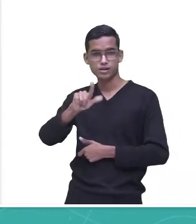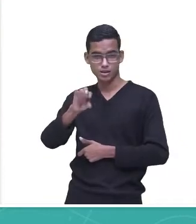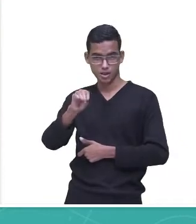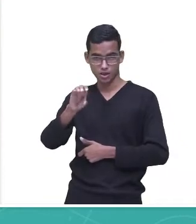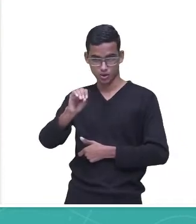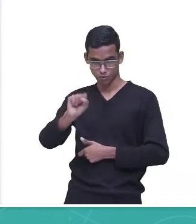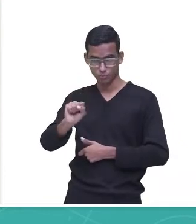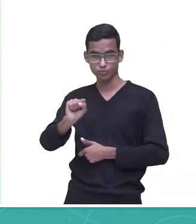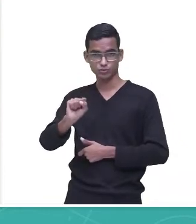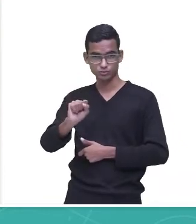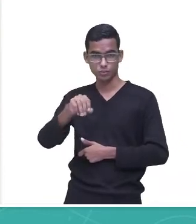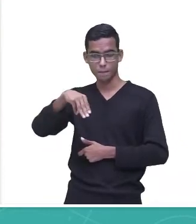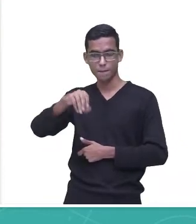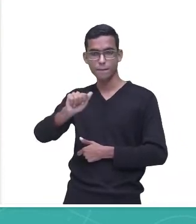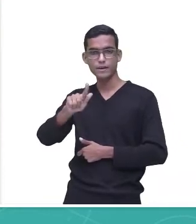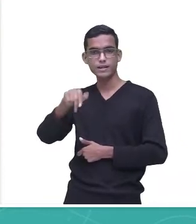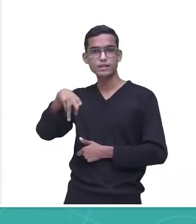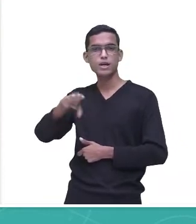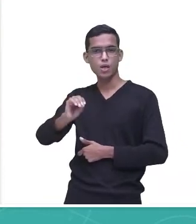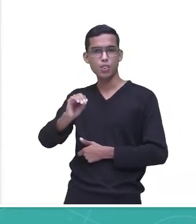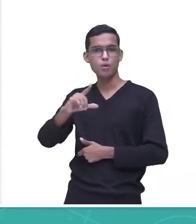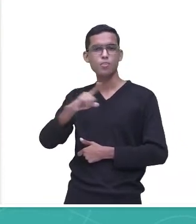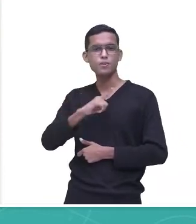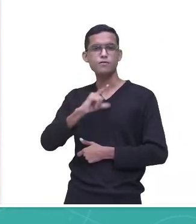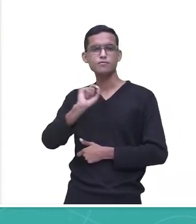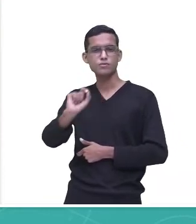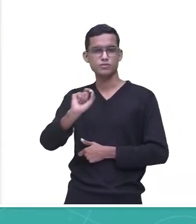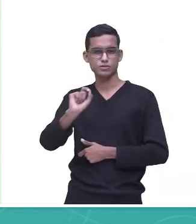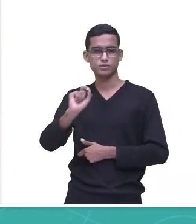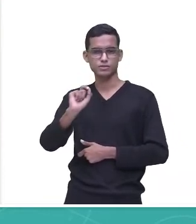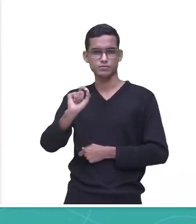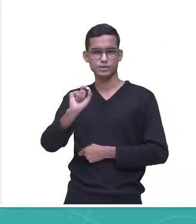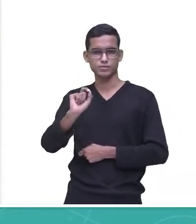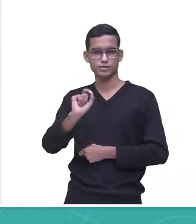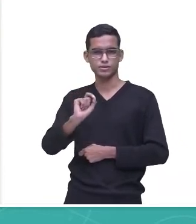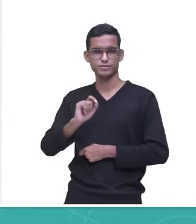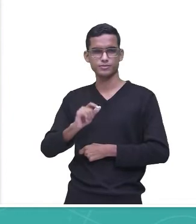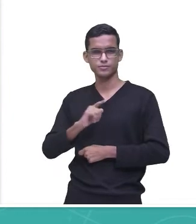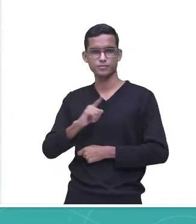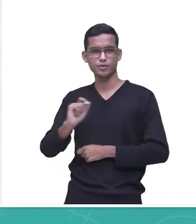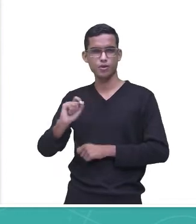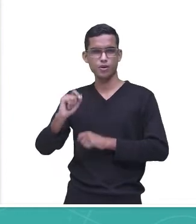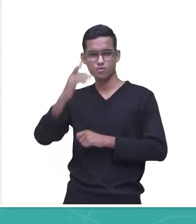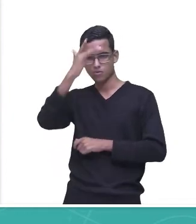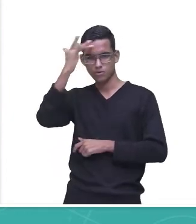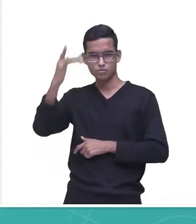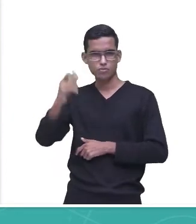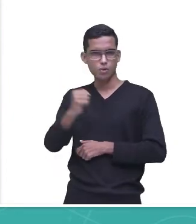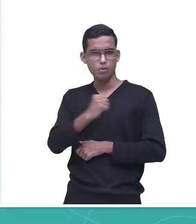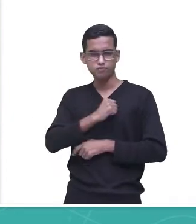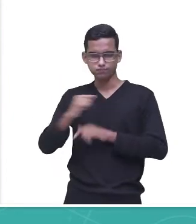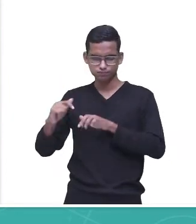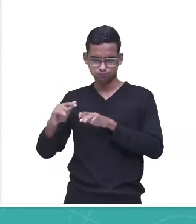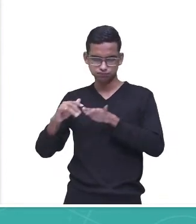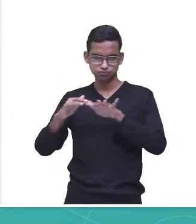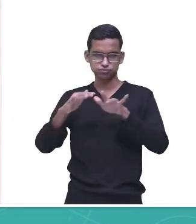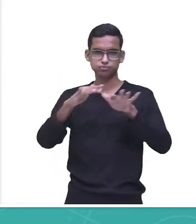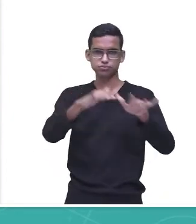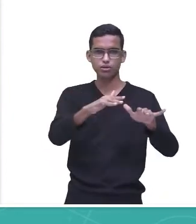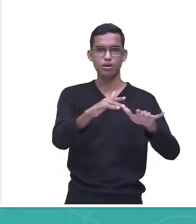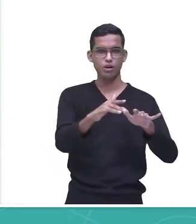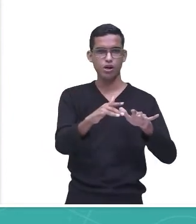invasões bárbaras. Então esse rei, durante cada conquista dele, ele construiu